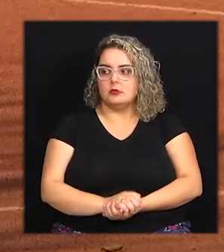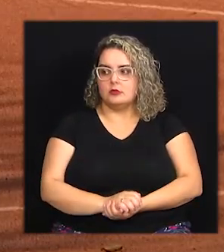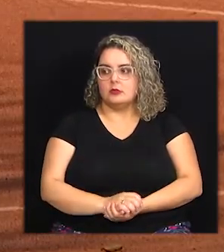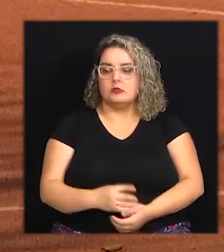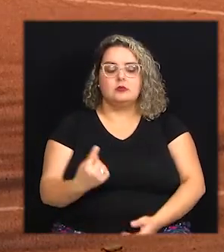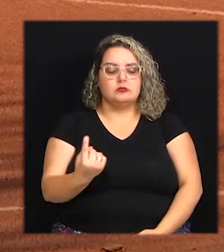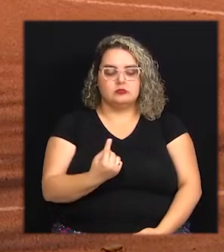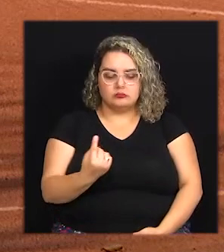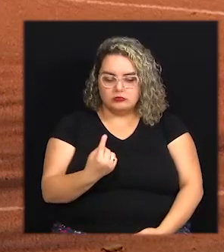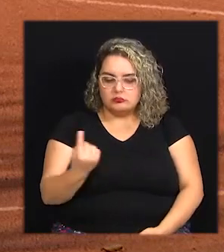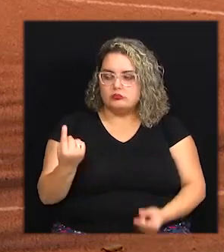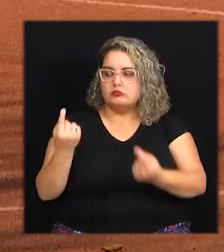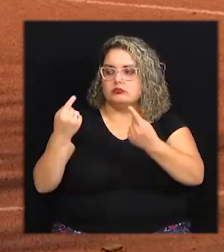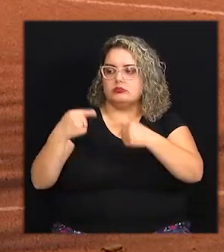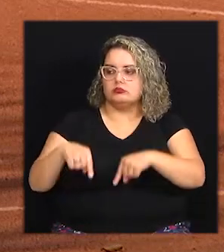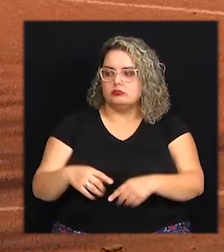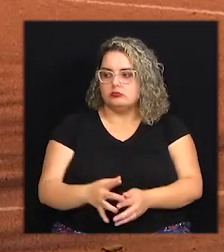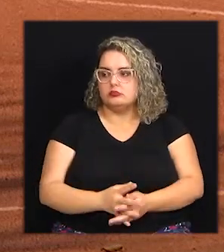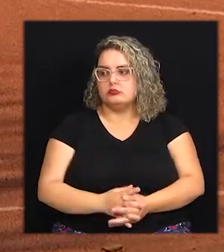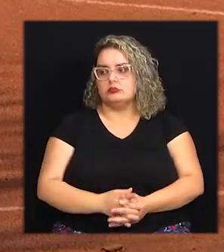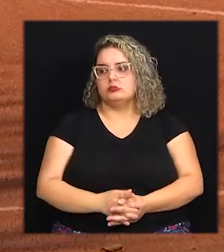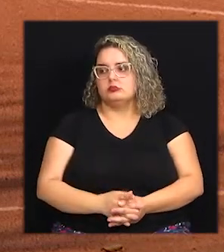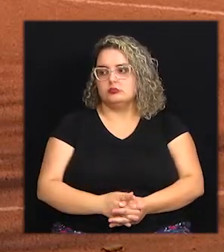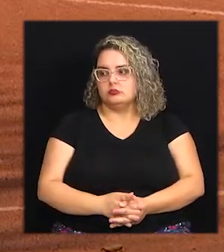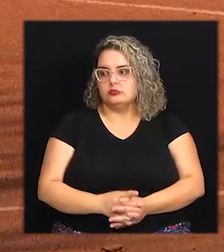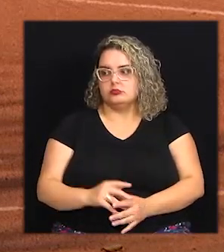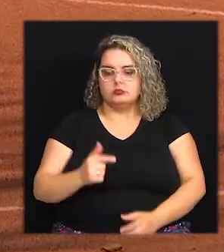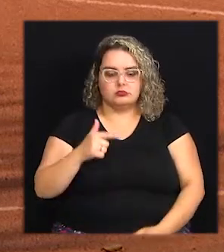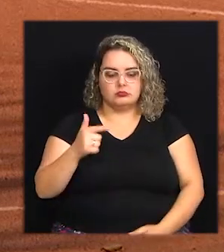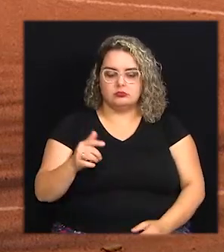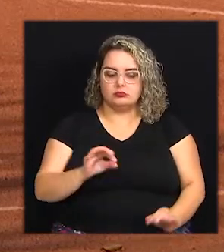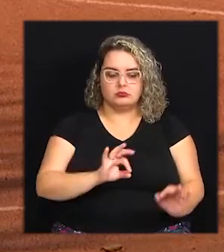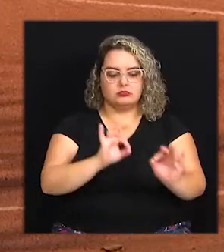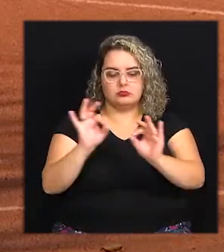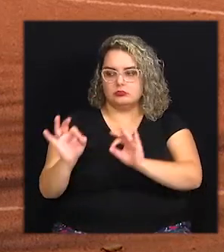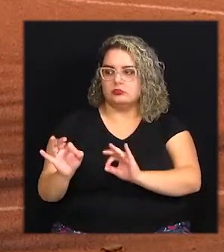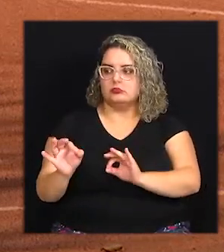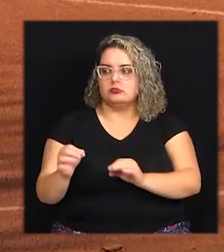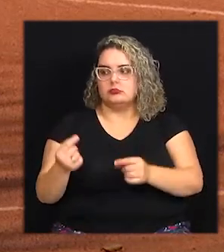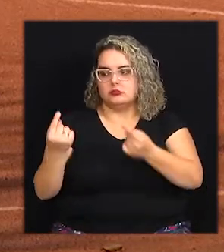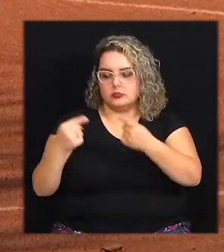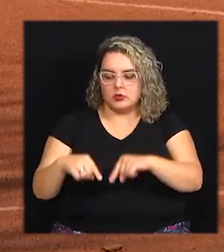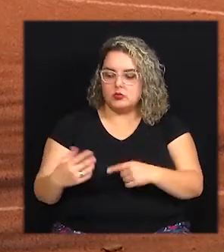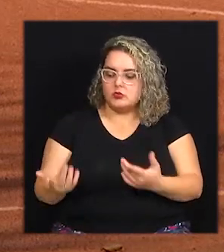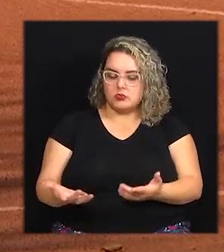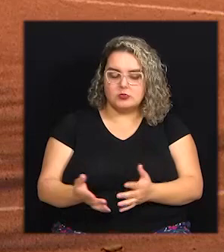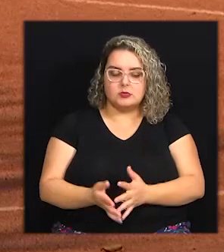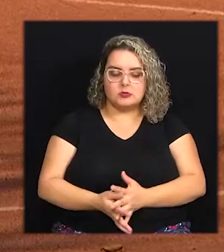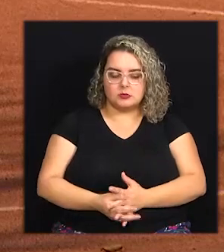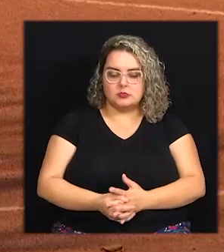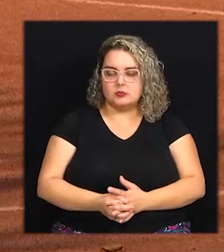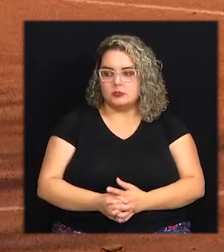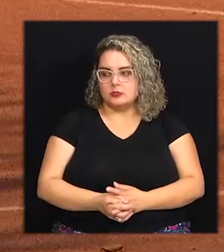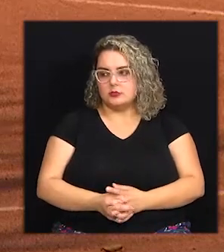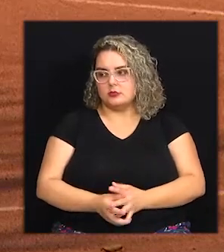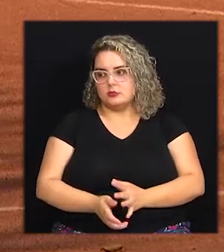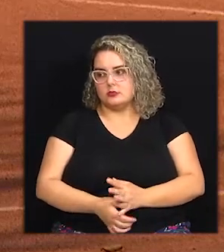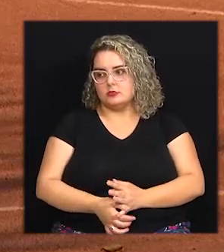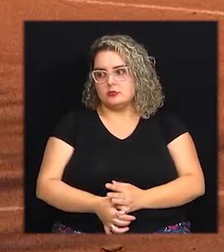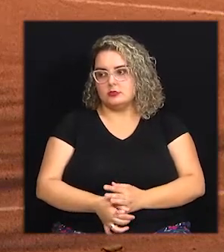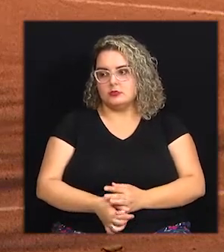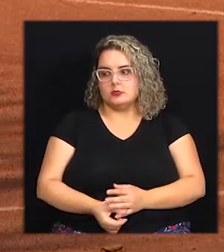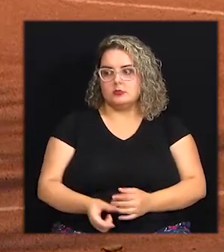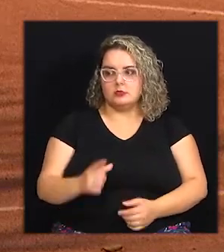tô ficando bastante sozinho nos torneios. Não tô tendo muito acompanhamento nos torneios, mas eu